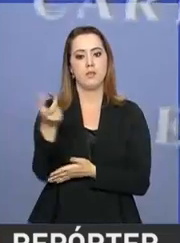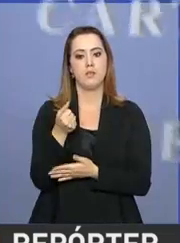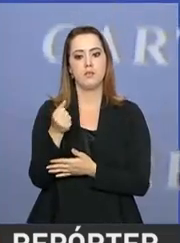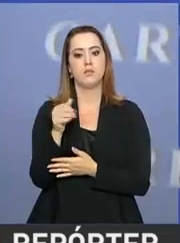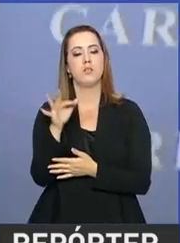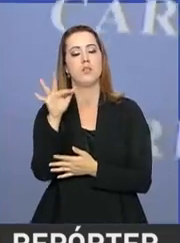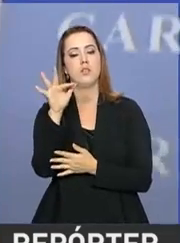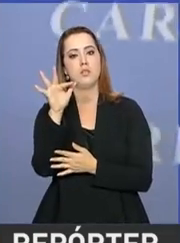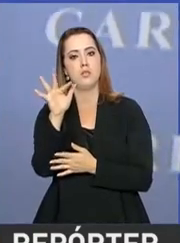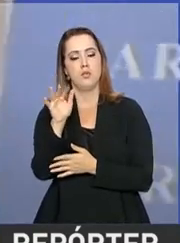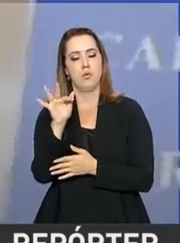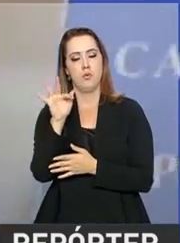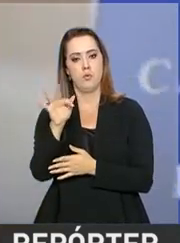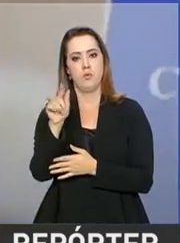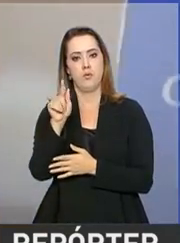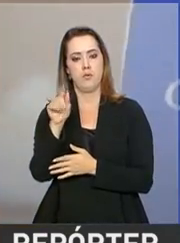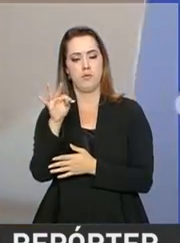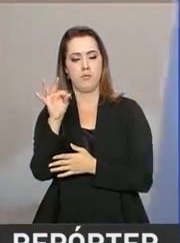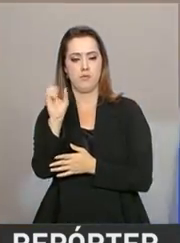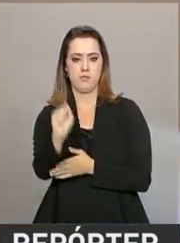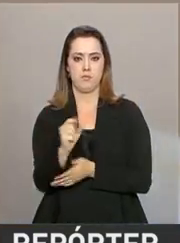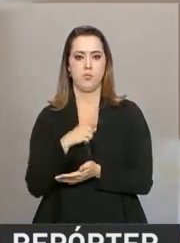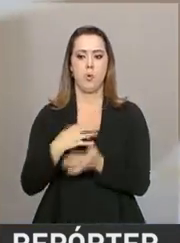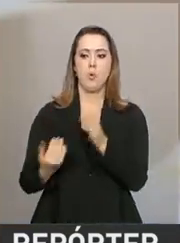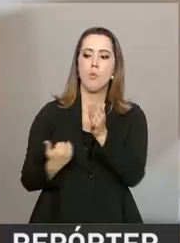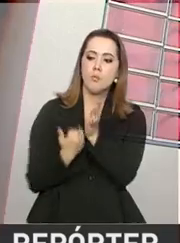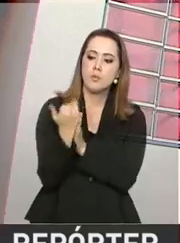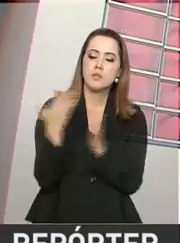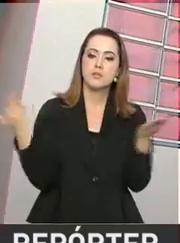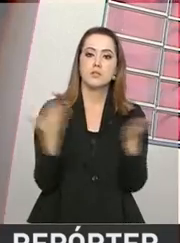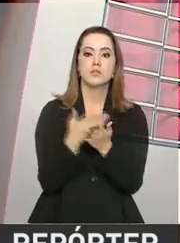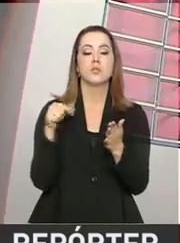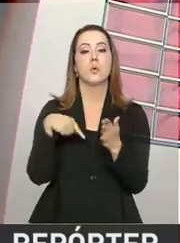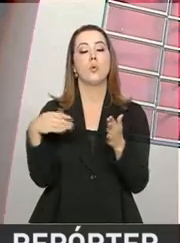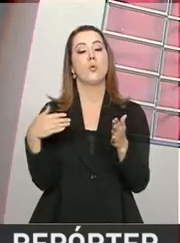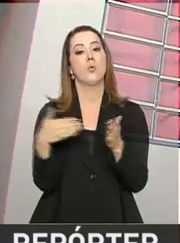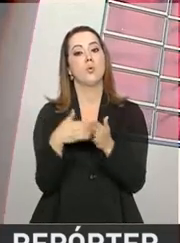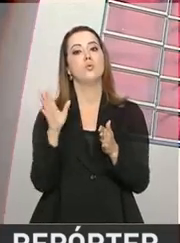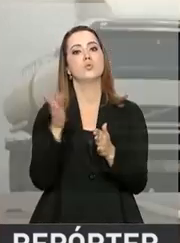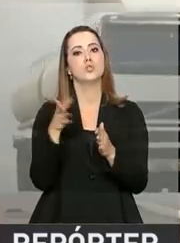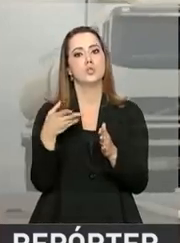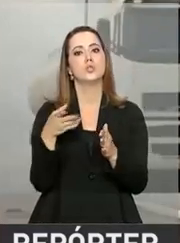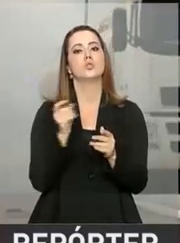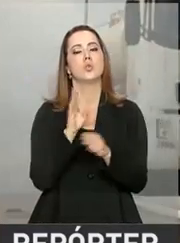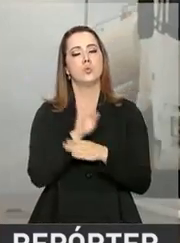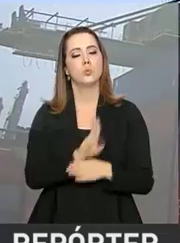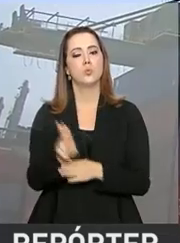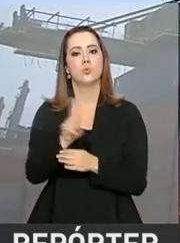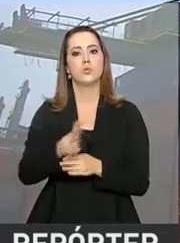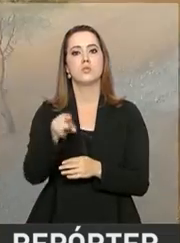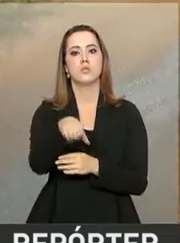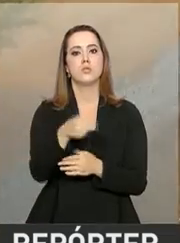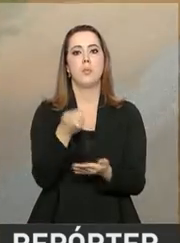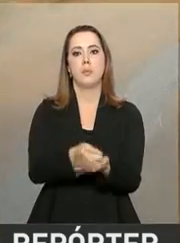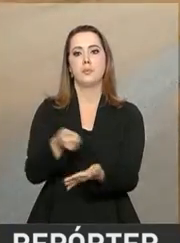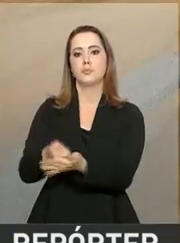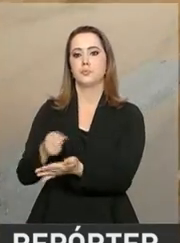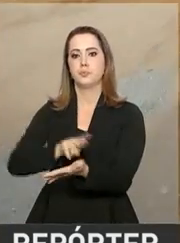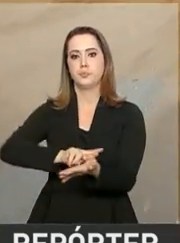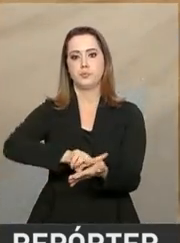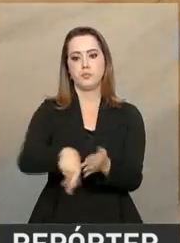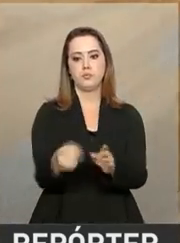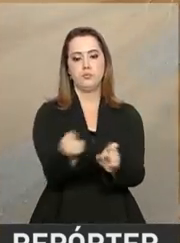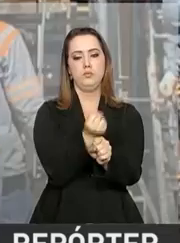FGTS. Desde a criação até hoje, o FGTS já foi usado para financiar moradias populares, rodovias, portos e outras obras